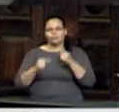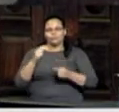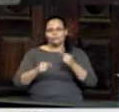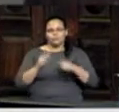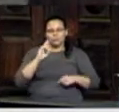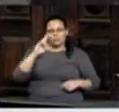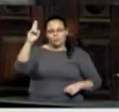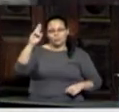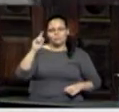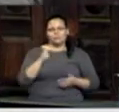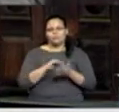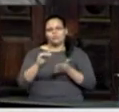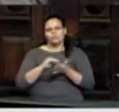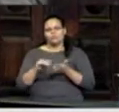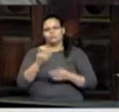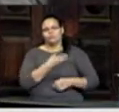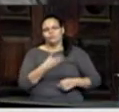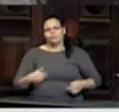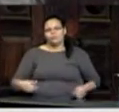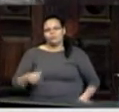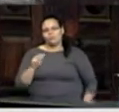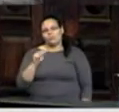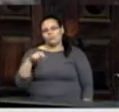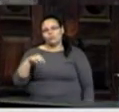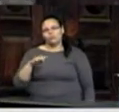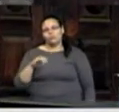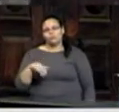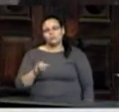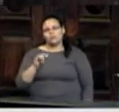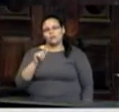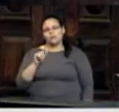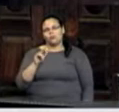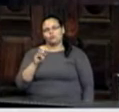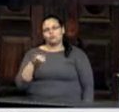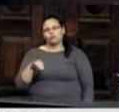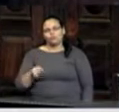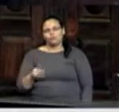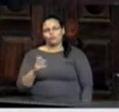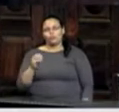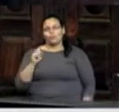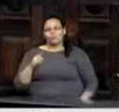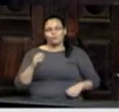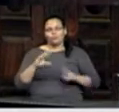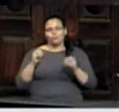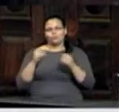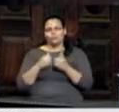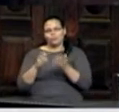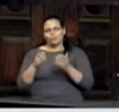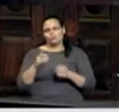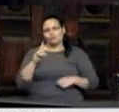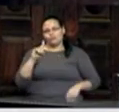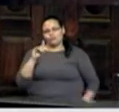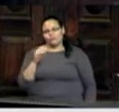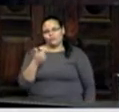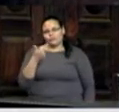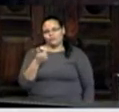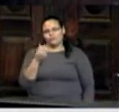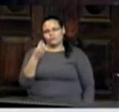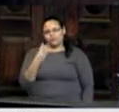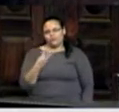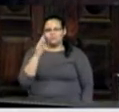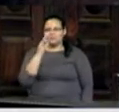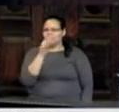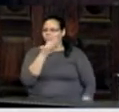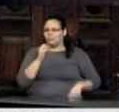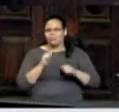pelo secretário de governo Antony Garotinho. Cabe destacar que tudo isso começou no dia 23 de setembro com